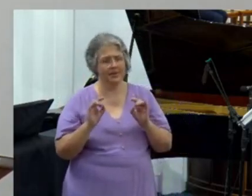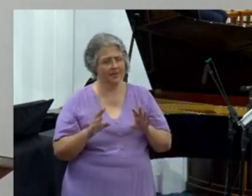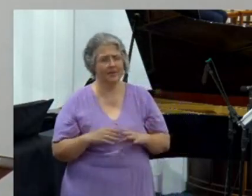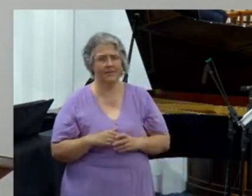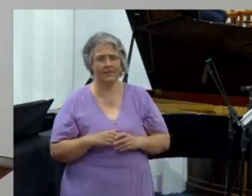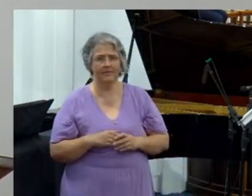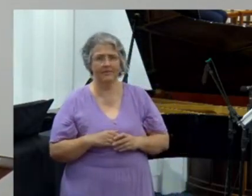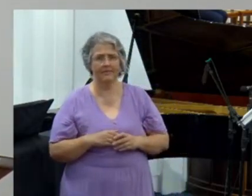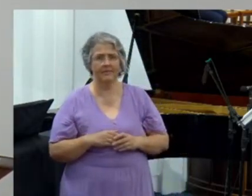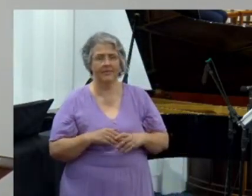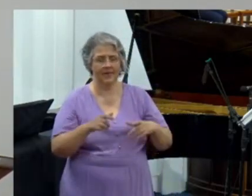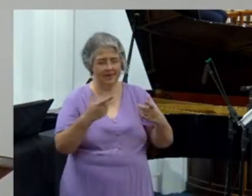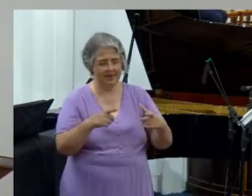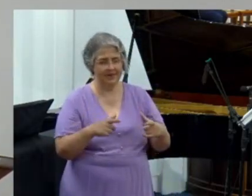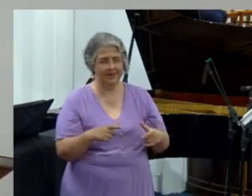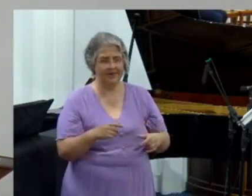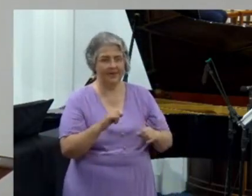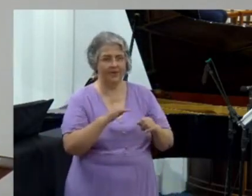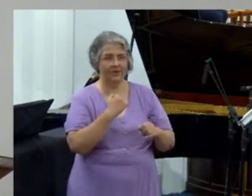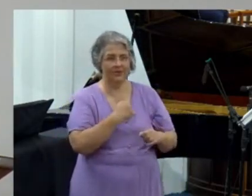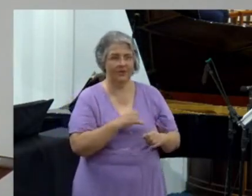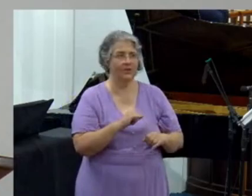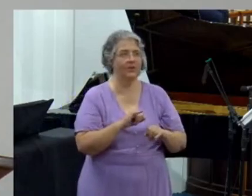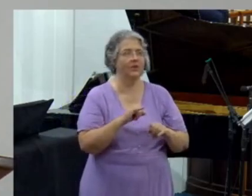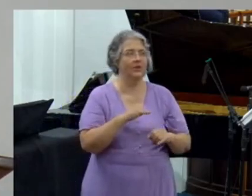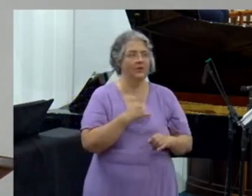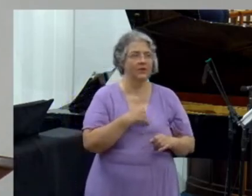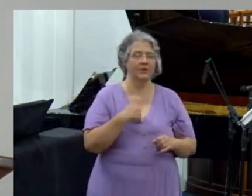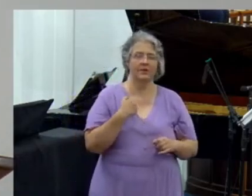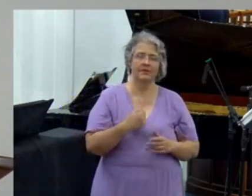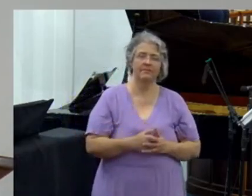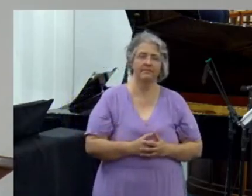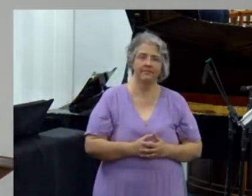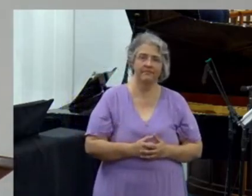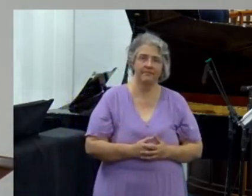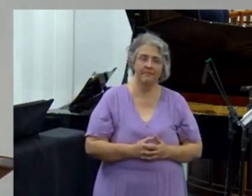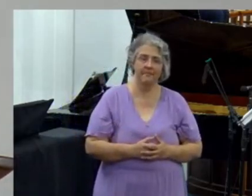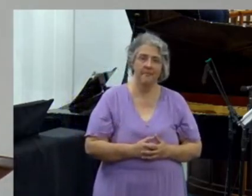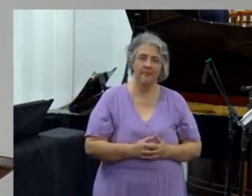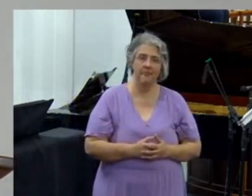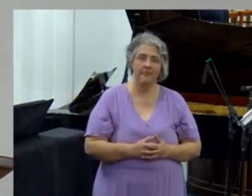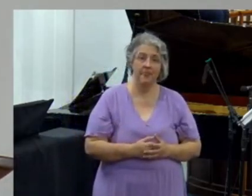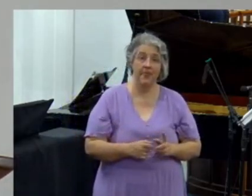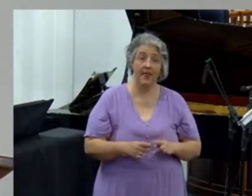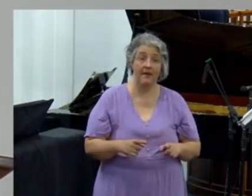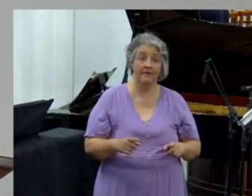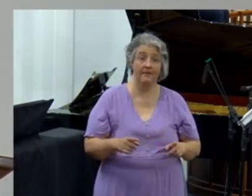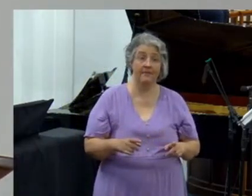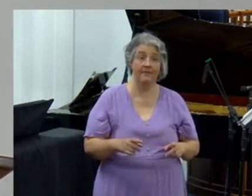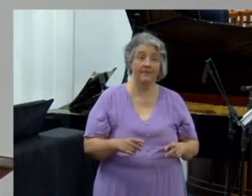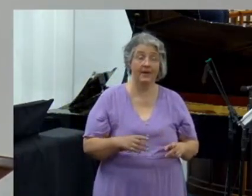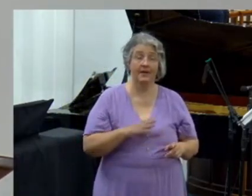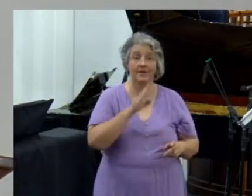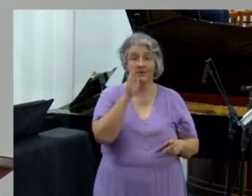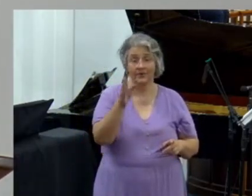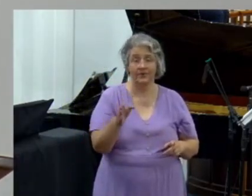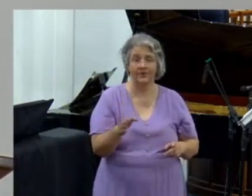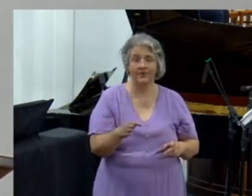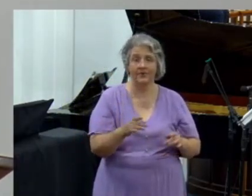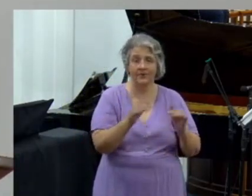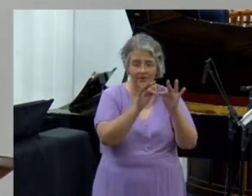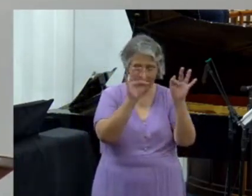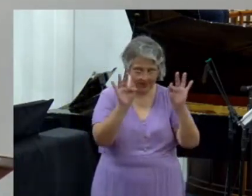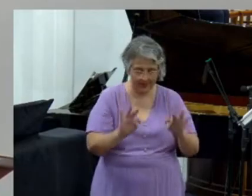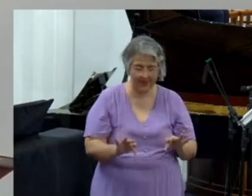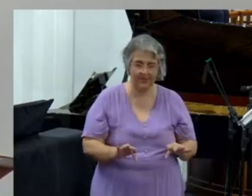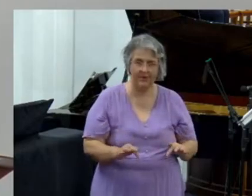Jerusalém. Depois você pode ler isso no segundo livro de Samuel, capítulo 5. Mas desde esse tempo, então, existiam certas barreiras no templo.